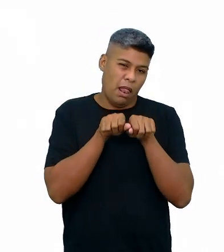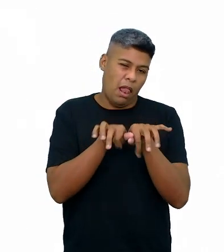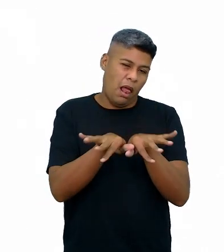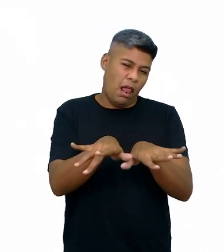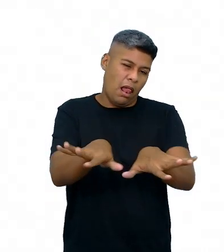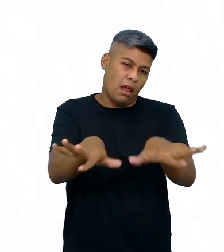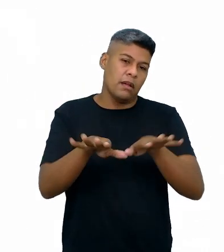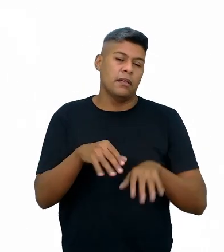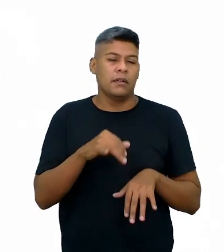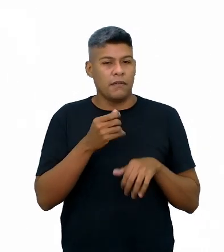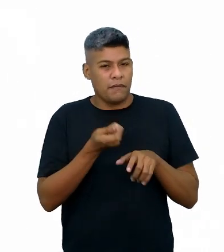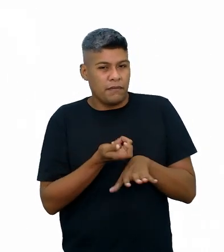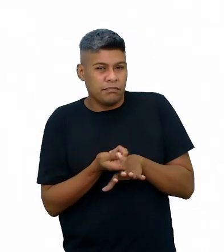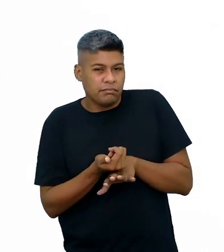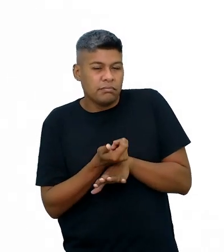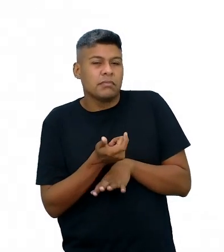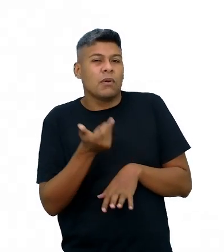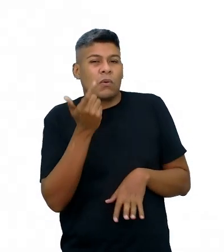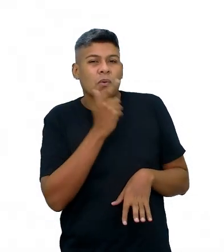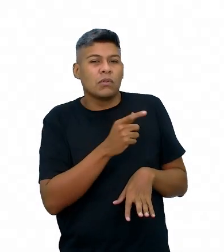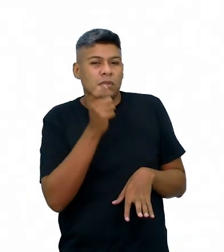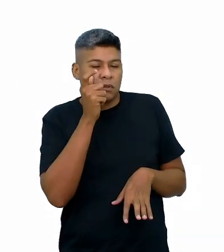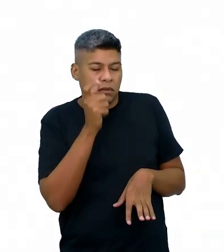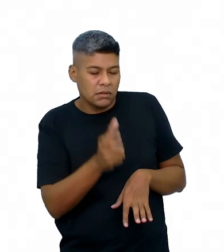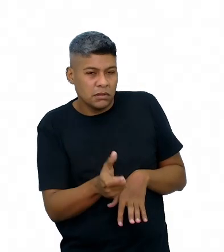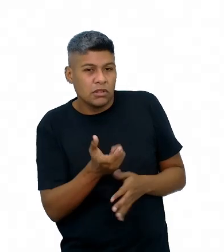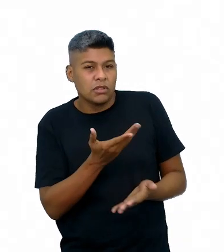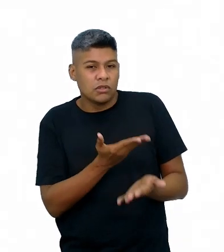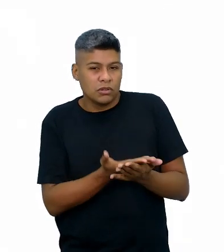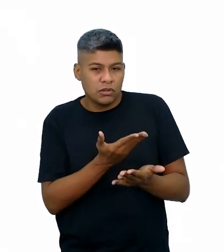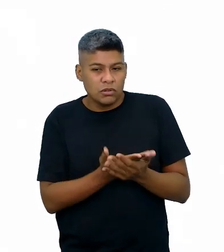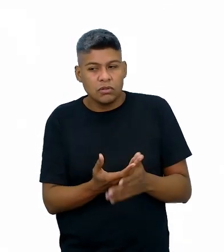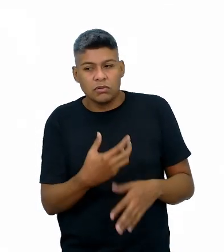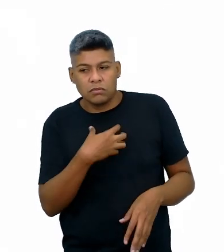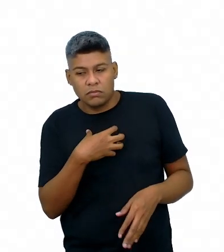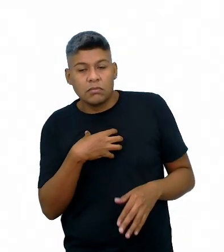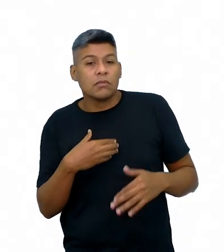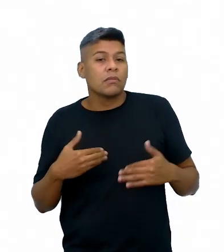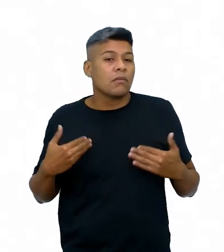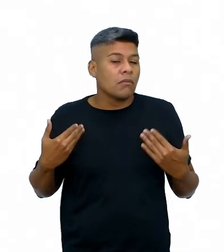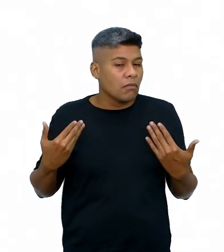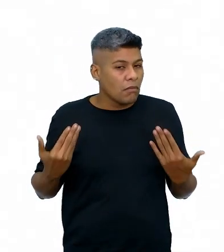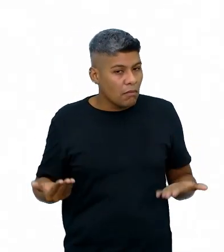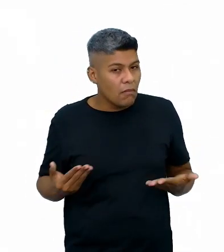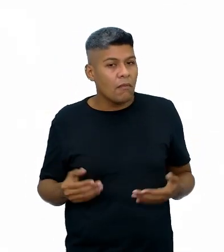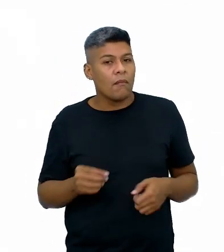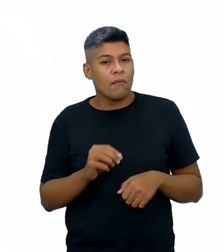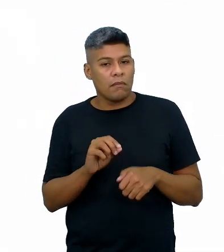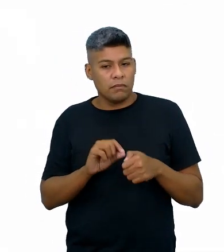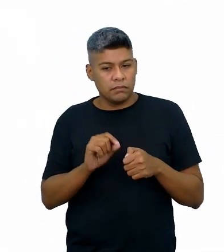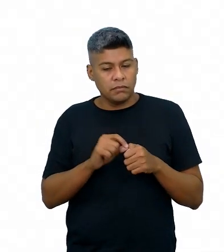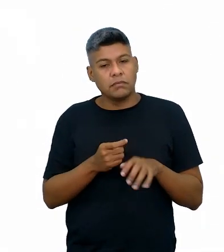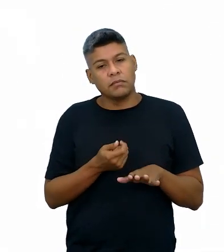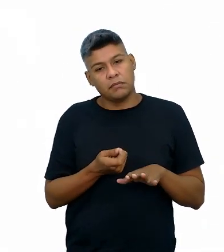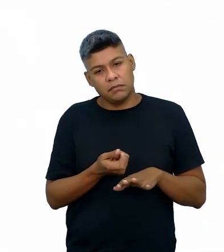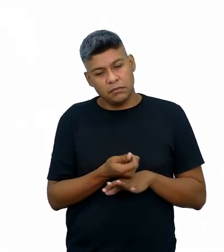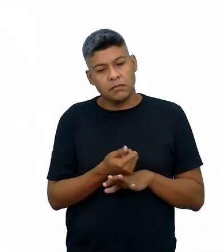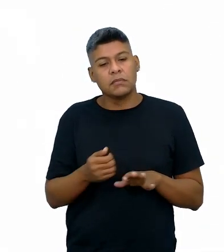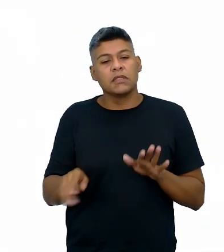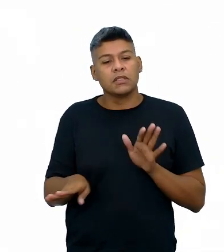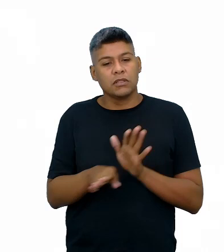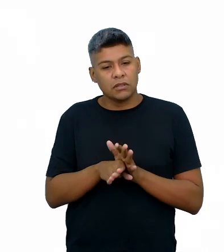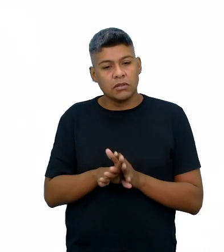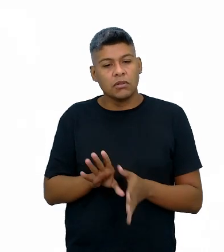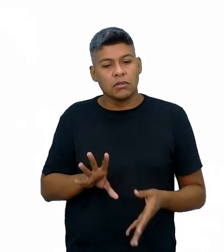atingir objetivos de interesse próprio. Em estudos sobre os motivos pelos quais são feitas as fake news, chegou-se ao seguinte